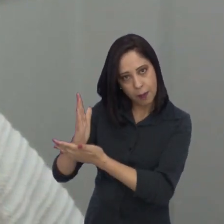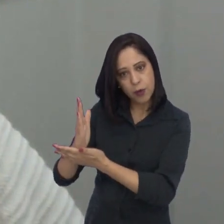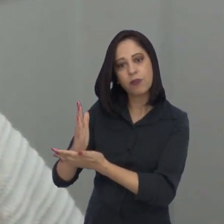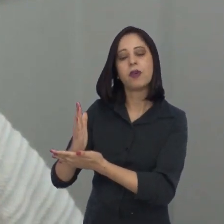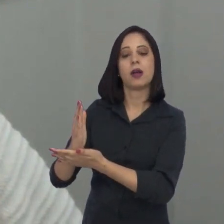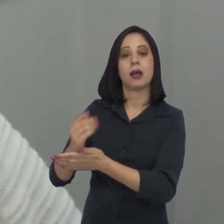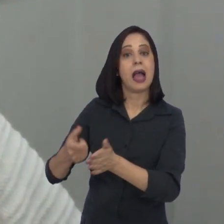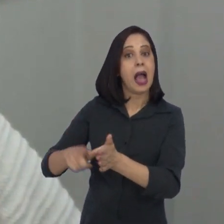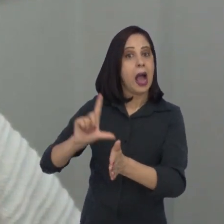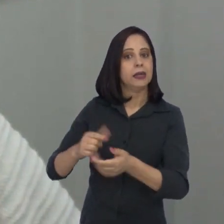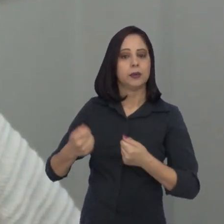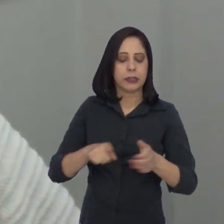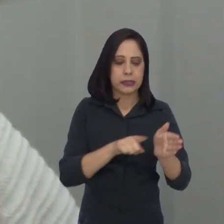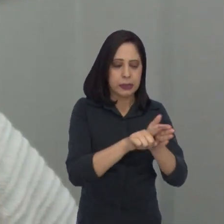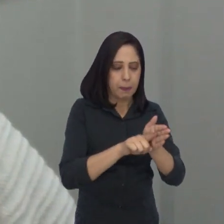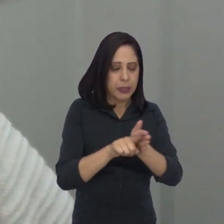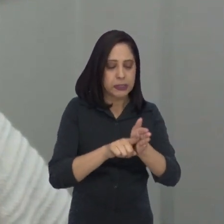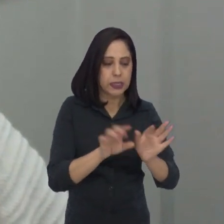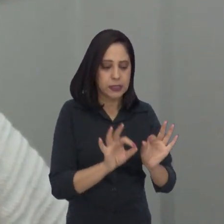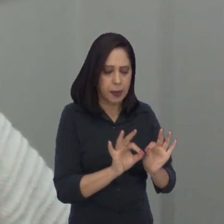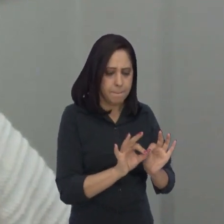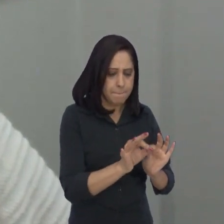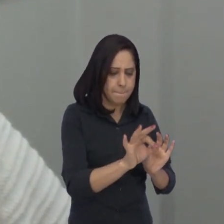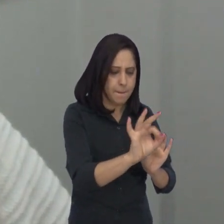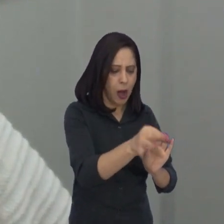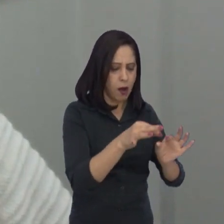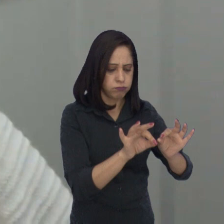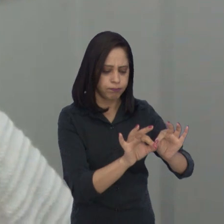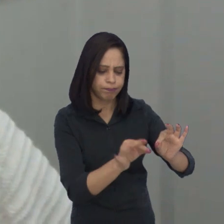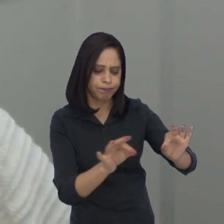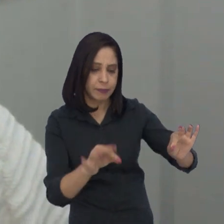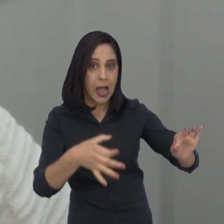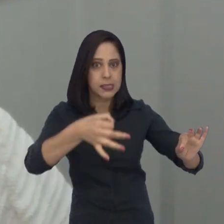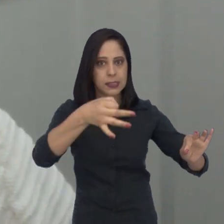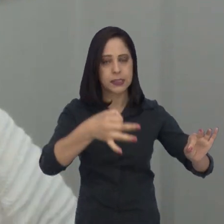sem parágrafo, sem um processo administrativo